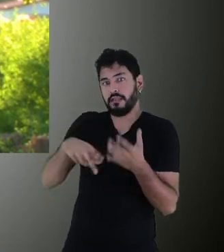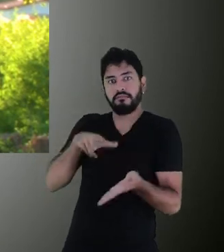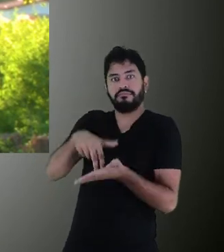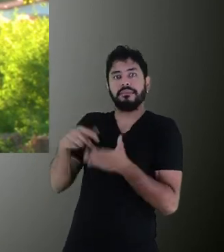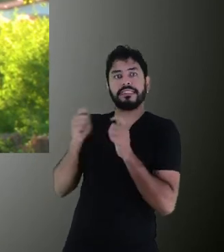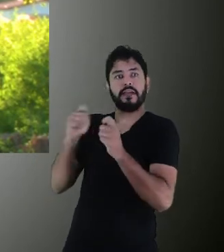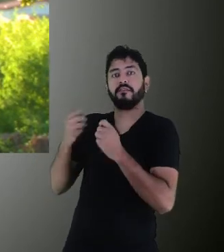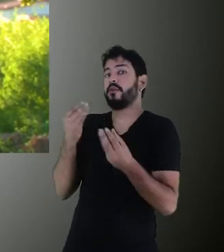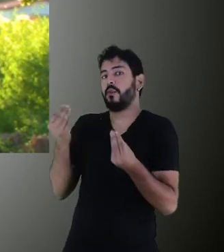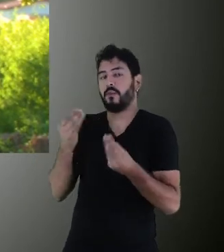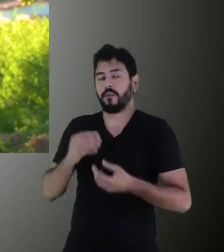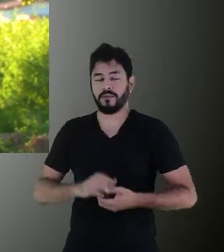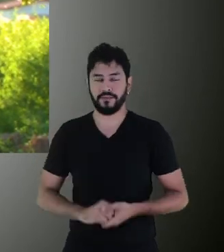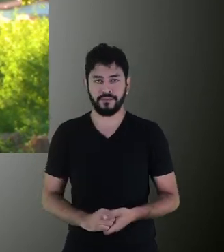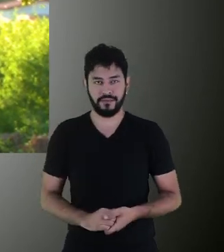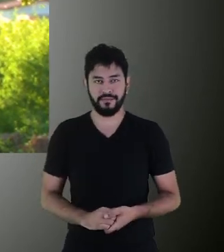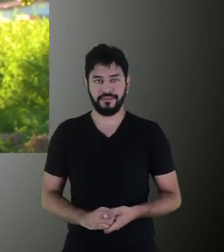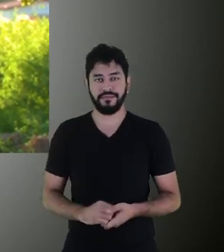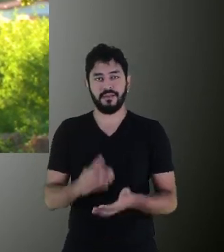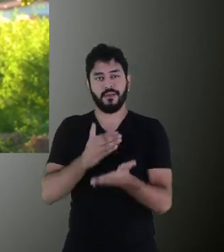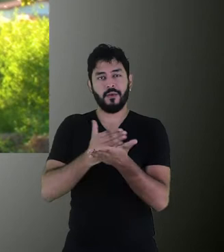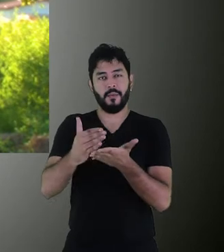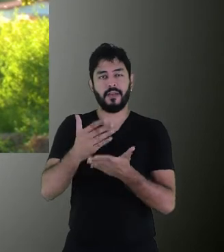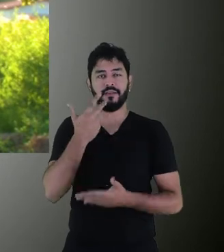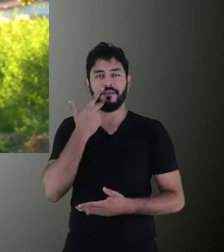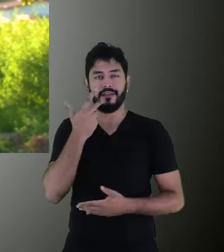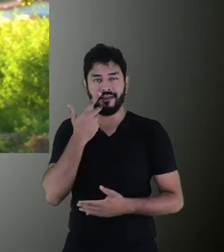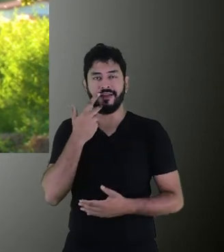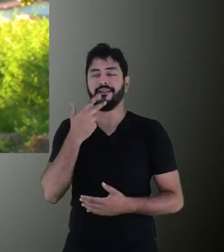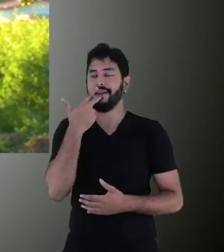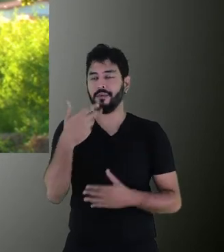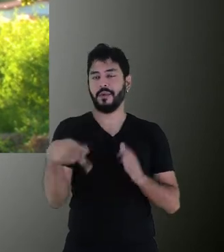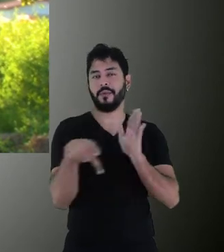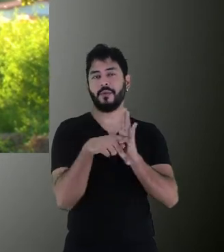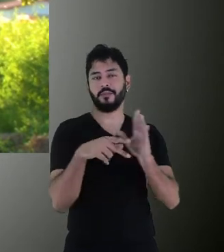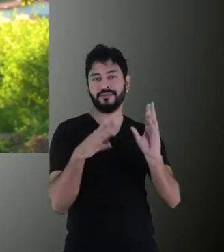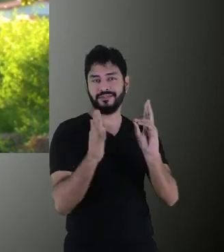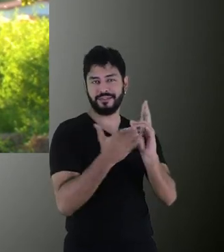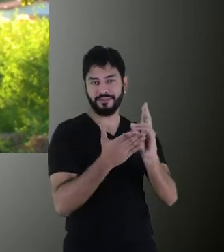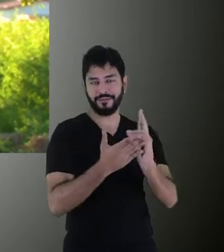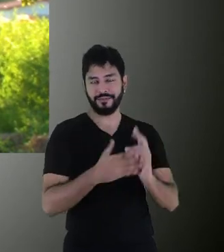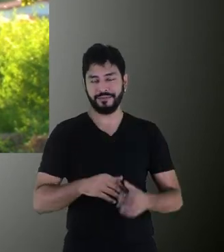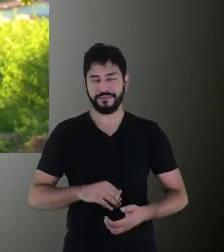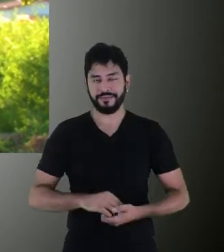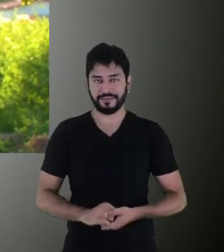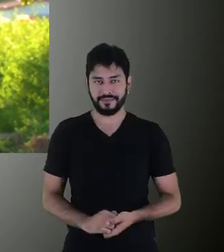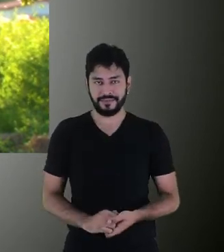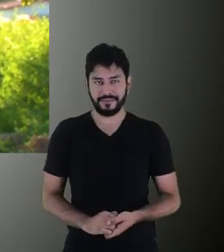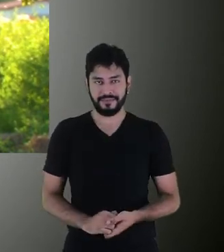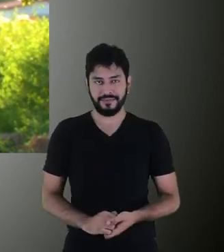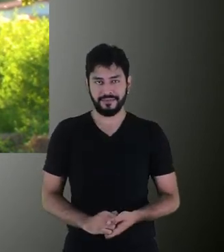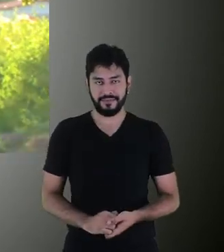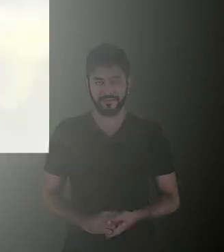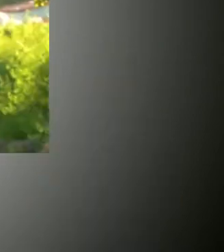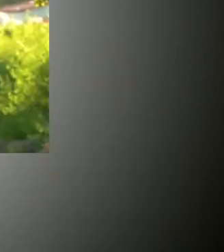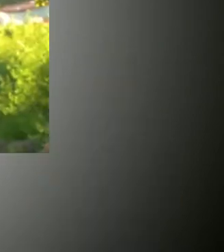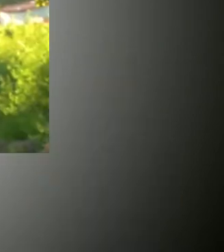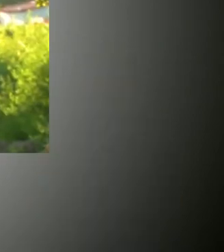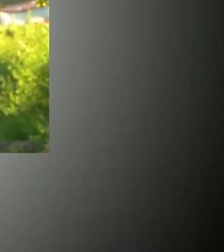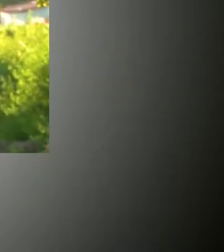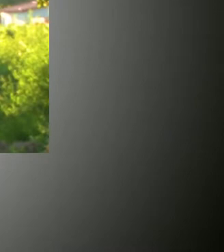da tecnologia, né? Eu acho que se não fosse, por exemplo, também a tecnologia e a de tudo, nós não estaria hoje aqui,